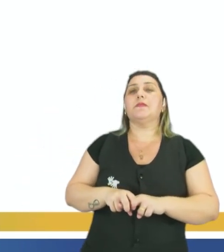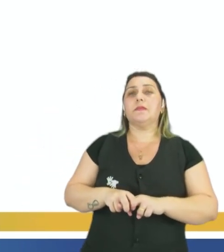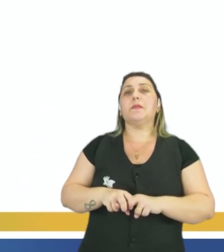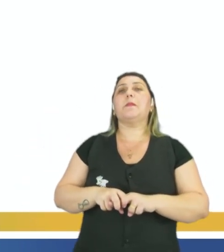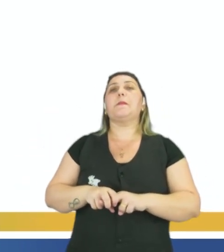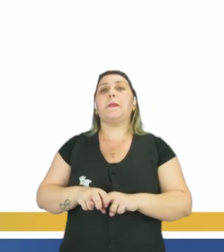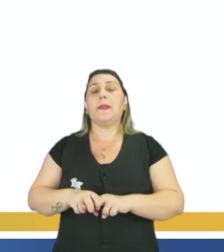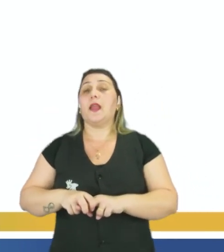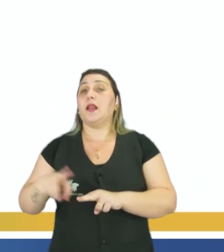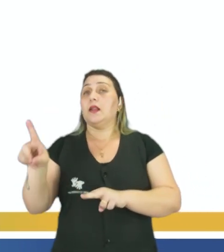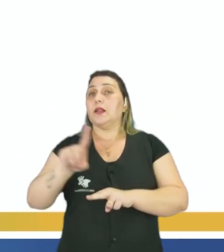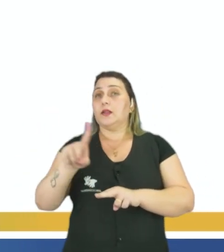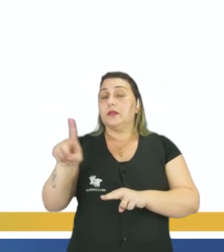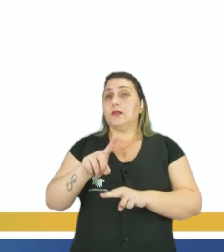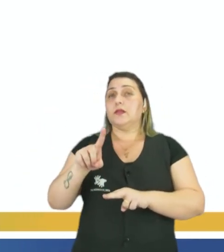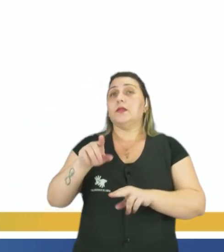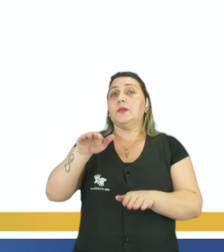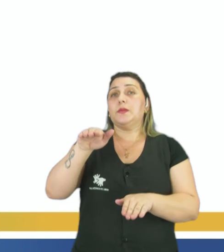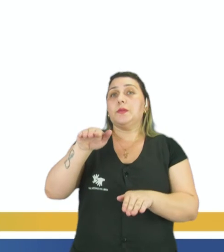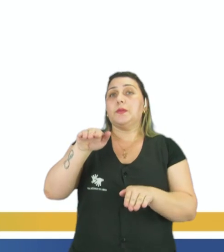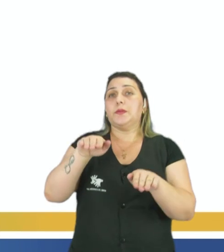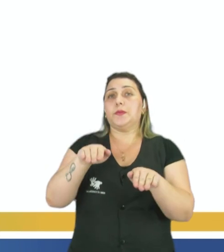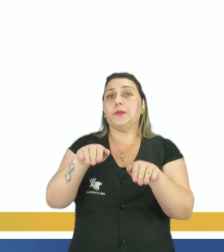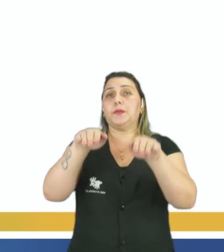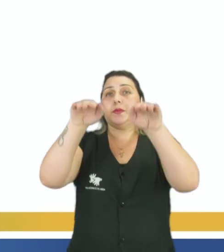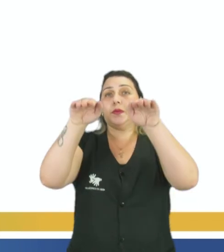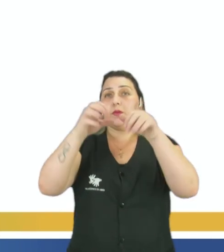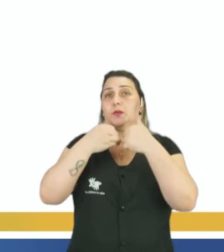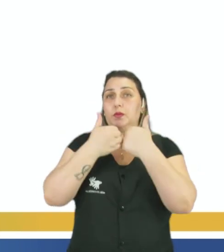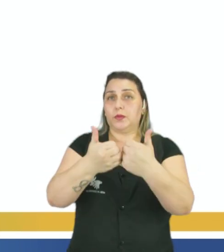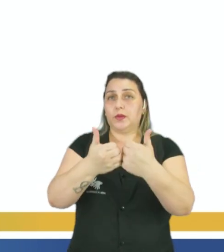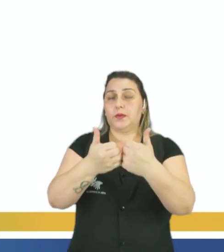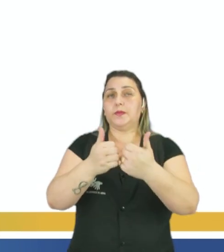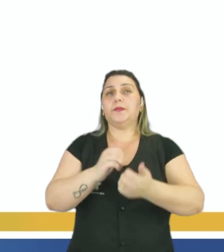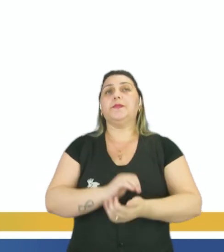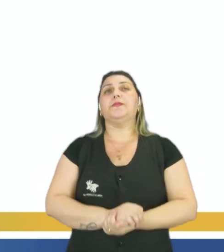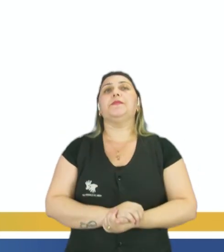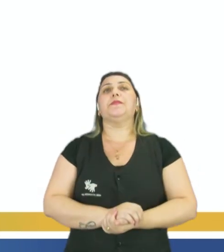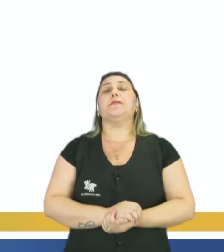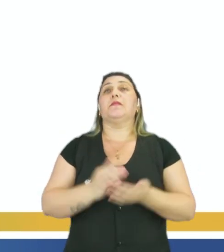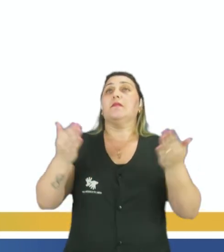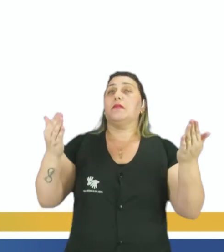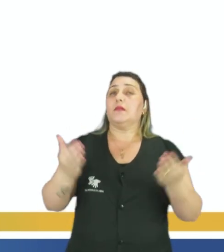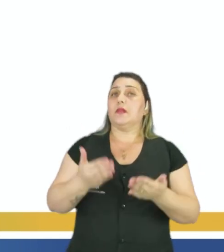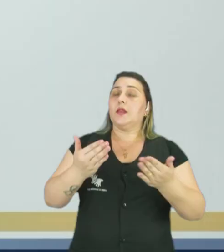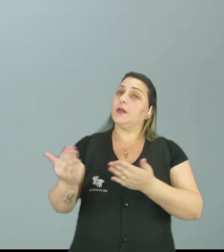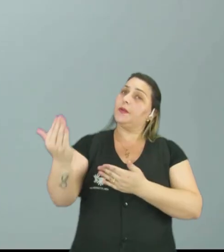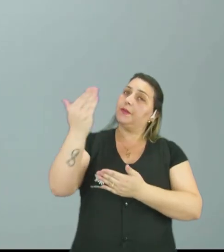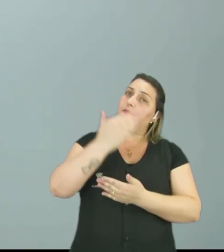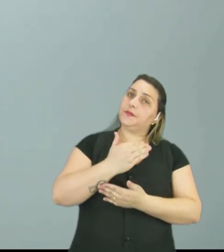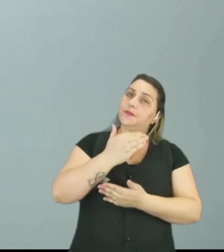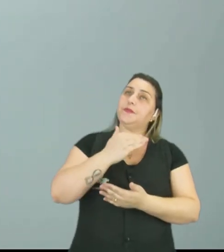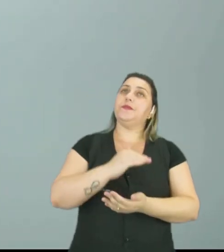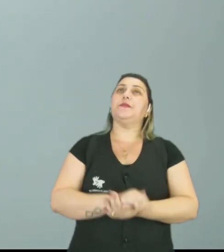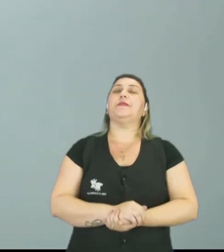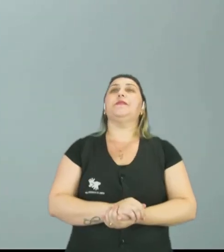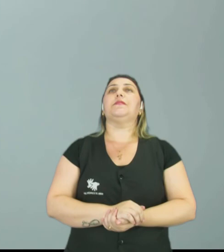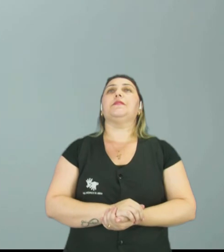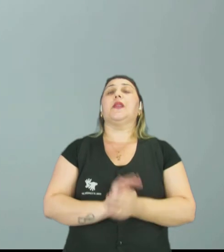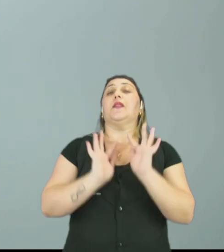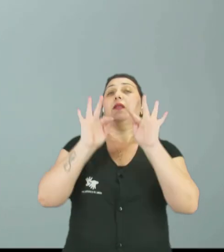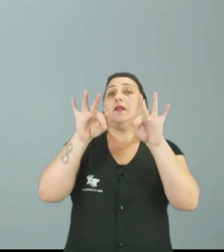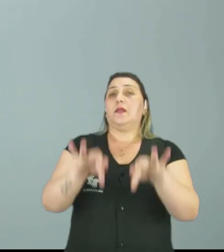grandezas não são proporcionais. Tudo bem, gente? Pessoal, agora venham comigo, né? Nós